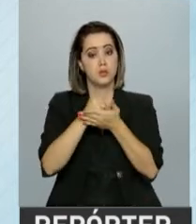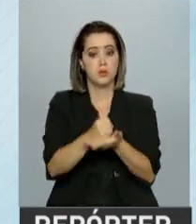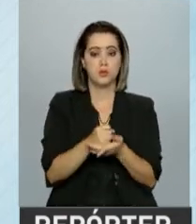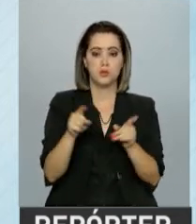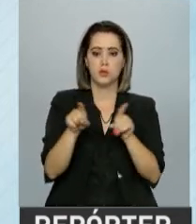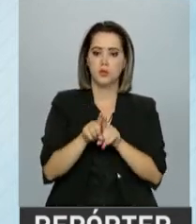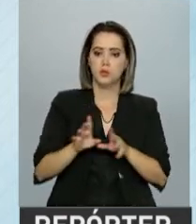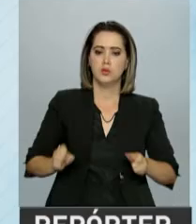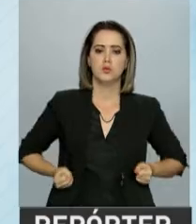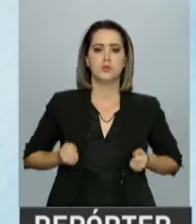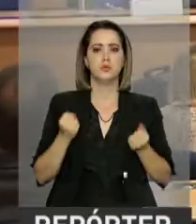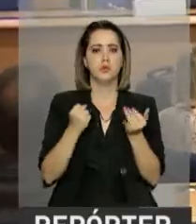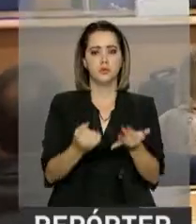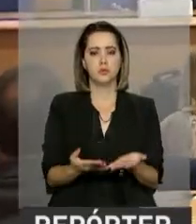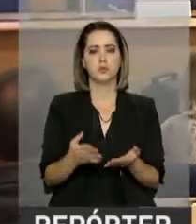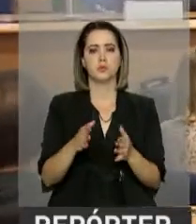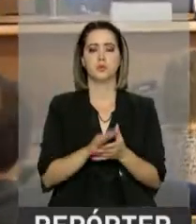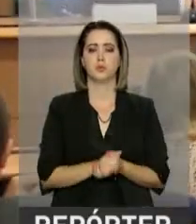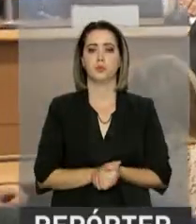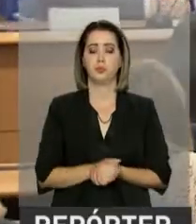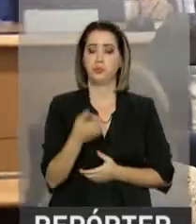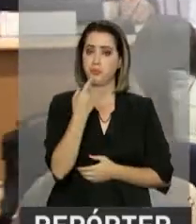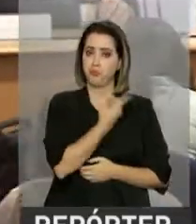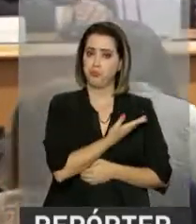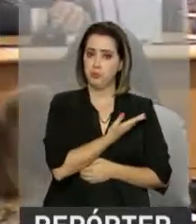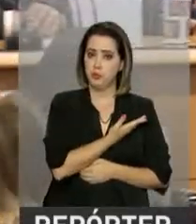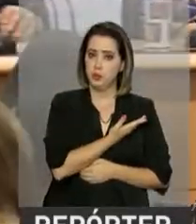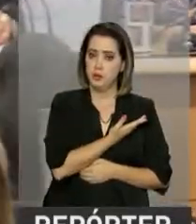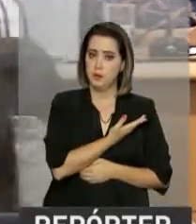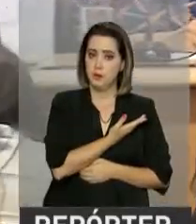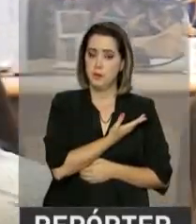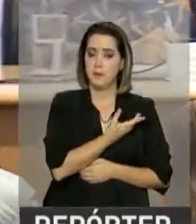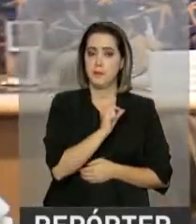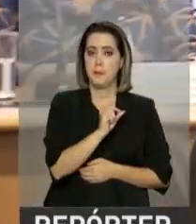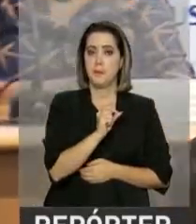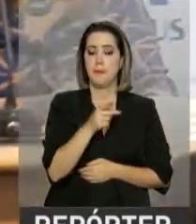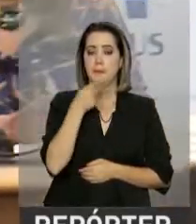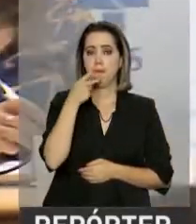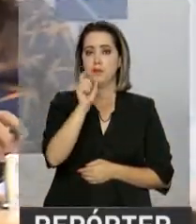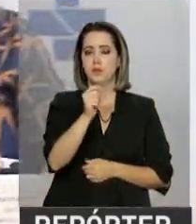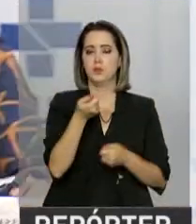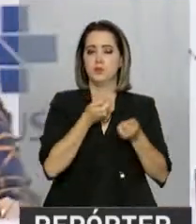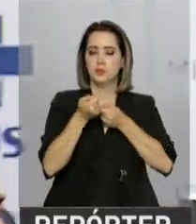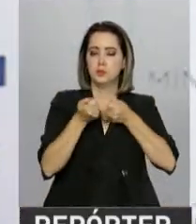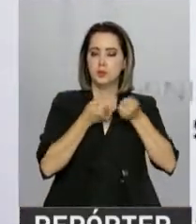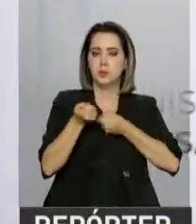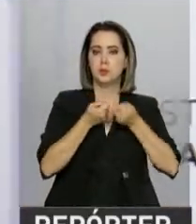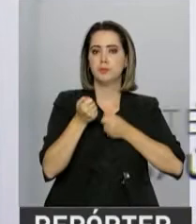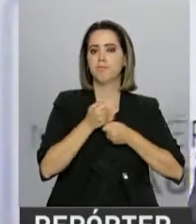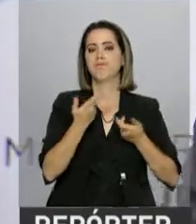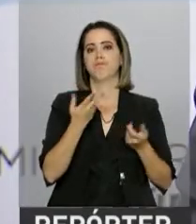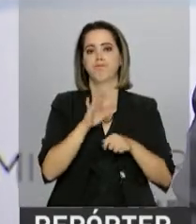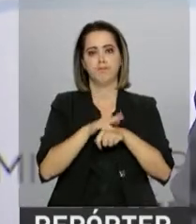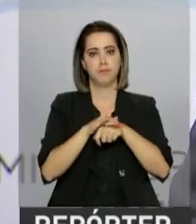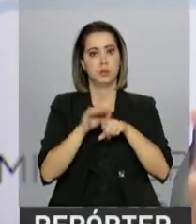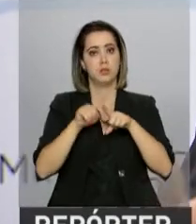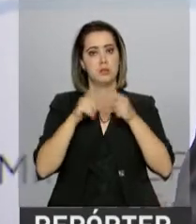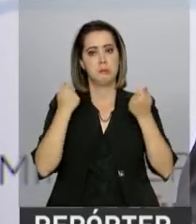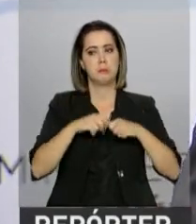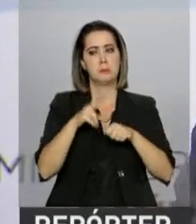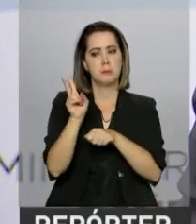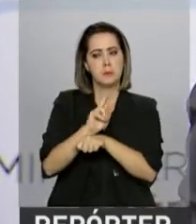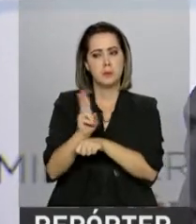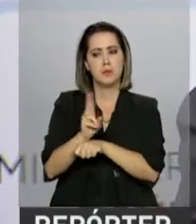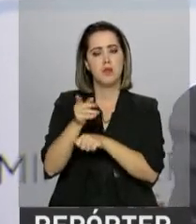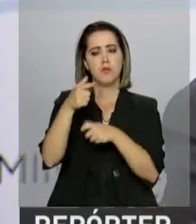produção mensal da Fiocruz. O ministro da Saúde, Ricardo Barros, afirmou que a epidemia está controlada, mas que o governo continua vigilante,